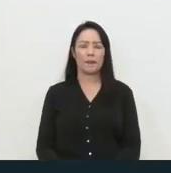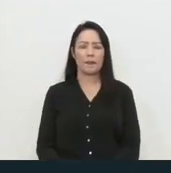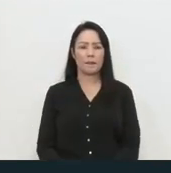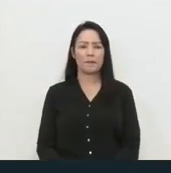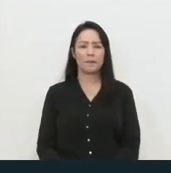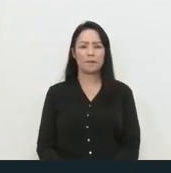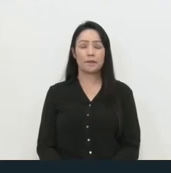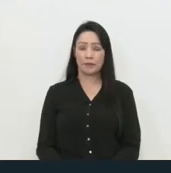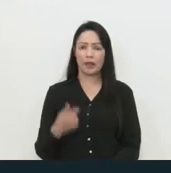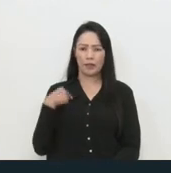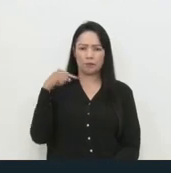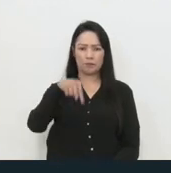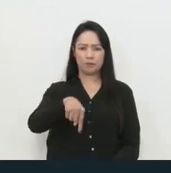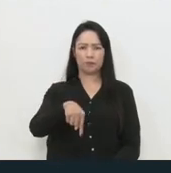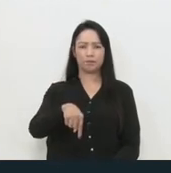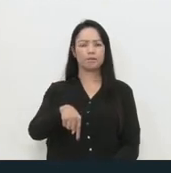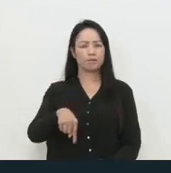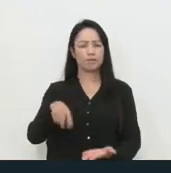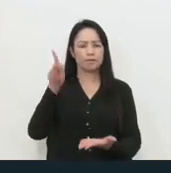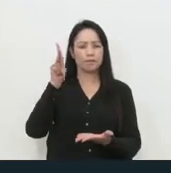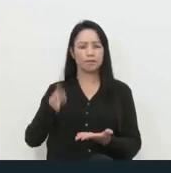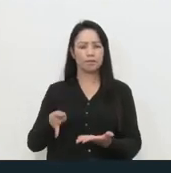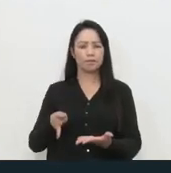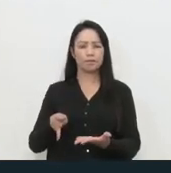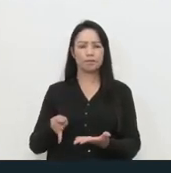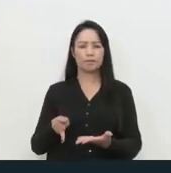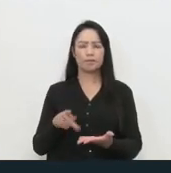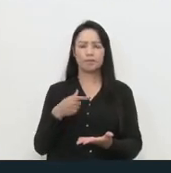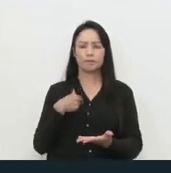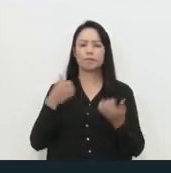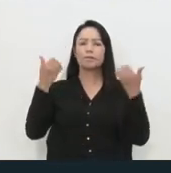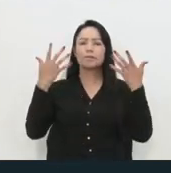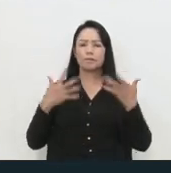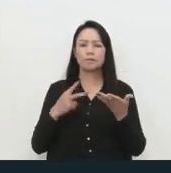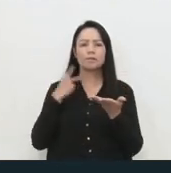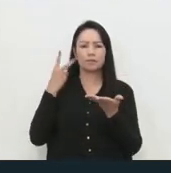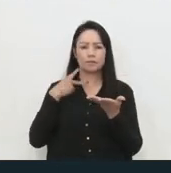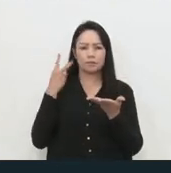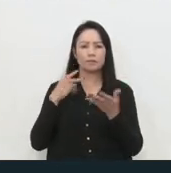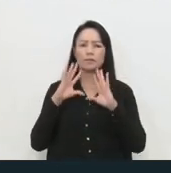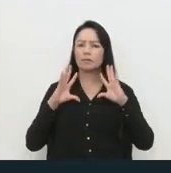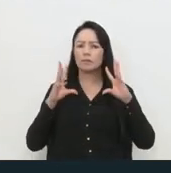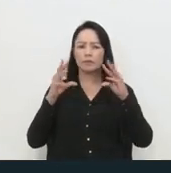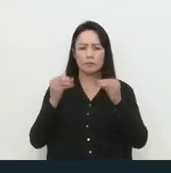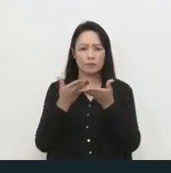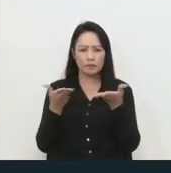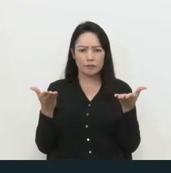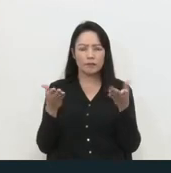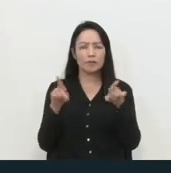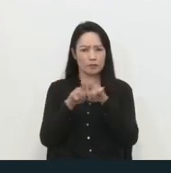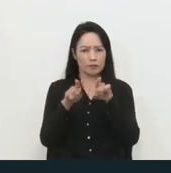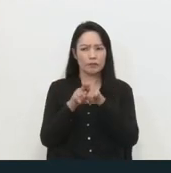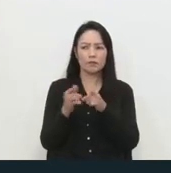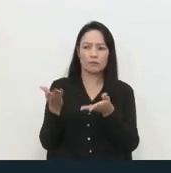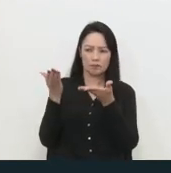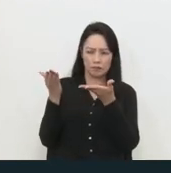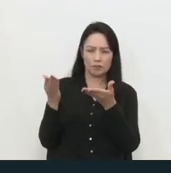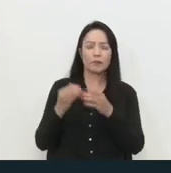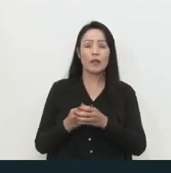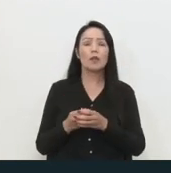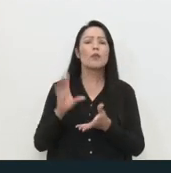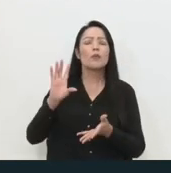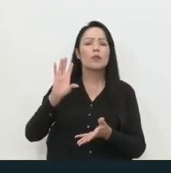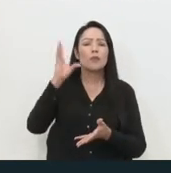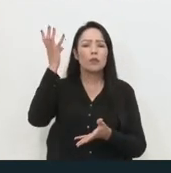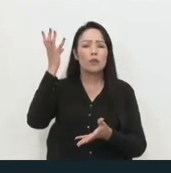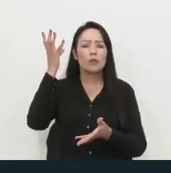traz aqui é passar para os vereadores e também para vossa excelência o que tá acontecendo